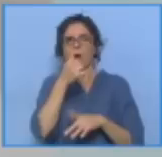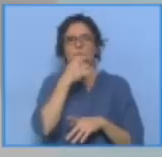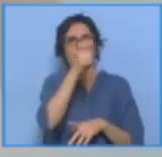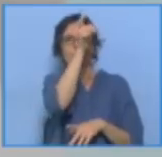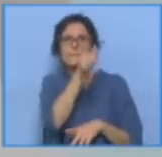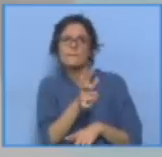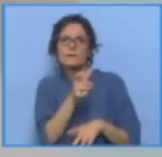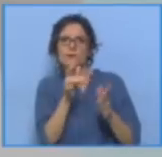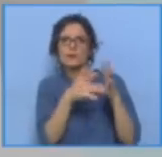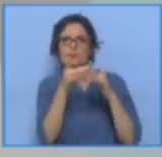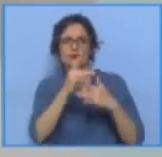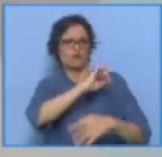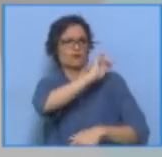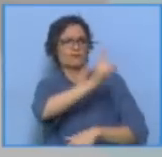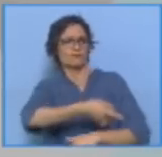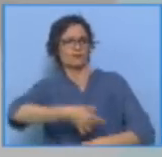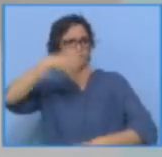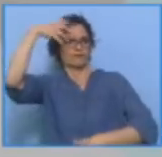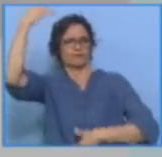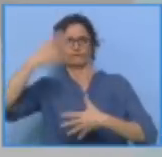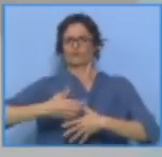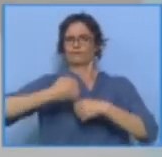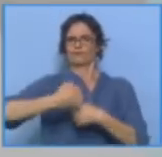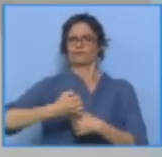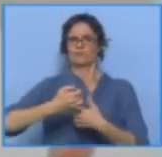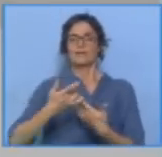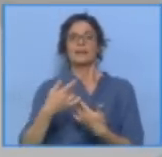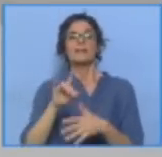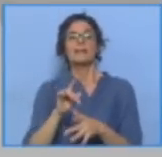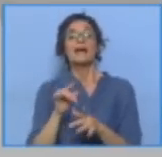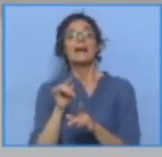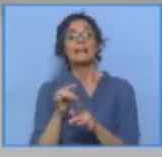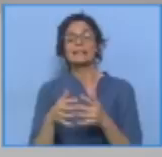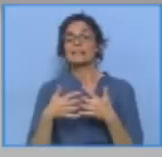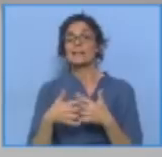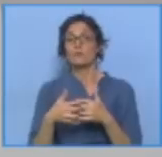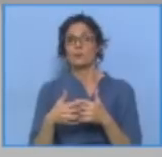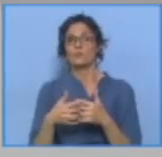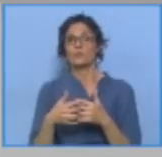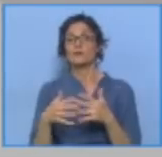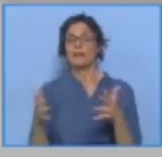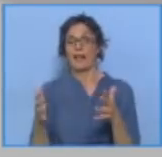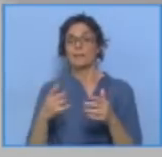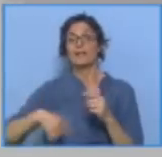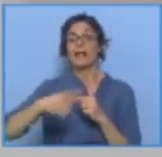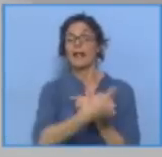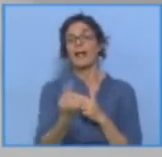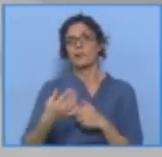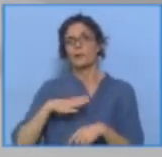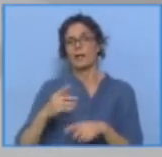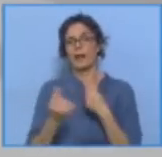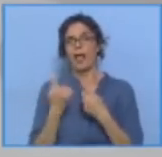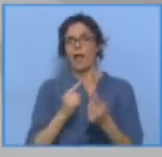nossa fé é vivermos a fé a partir da fragilidade, a partir da dúvida, dessa inquietação. Porque